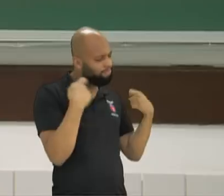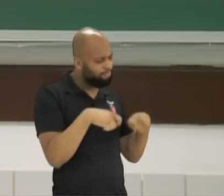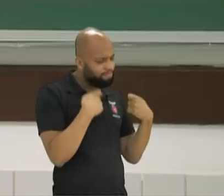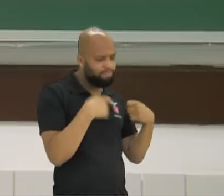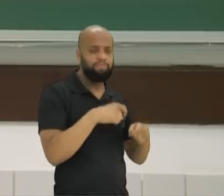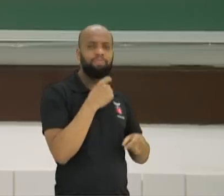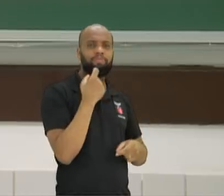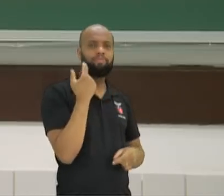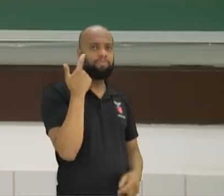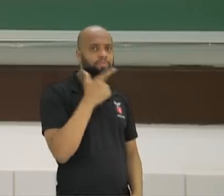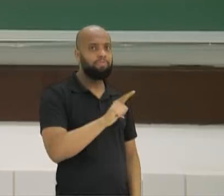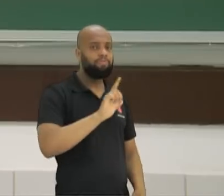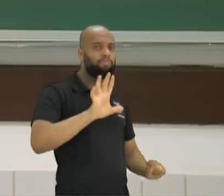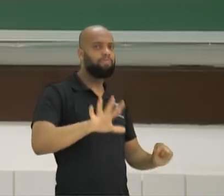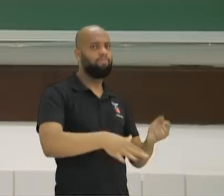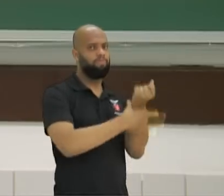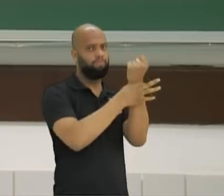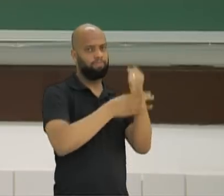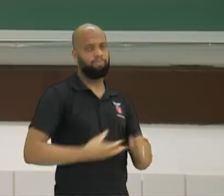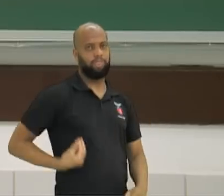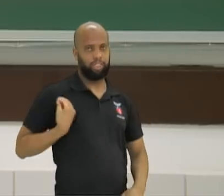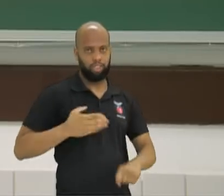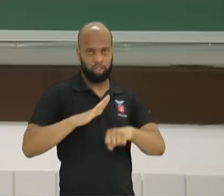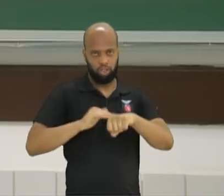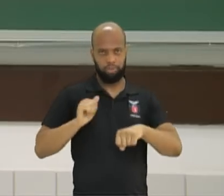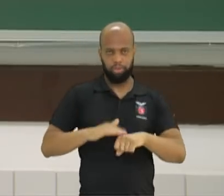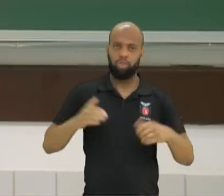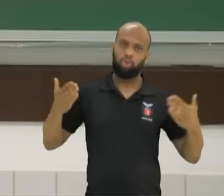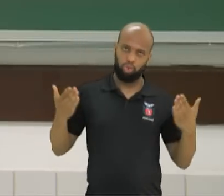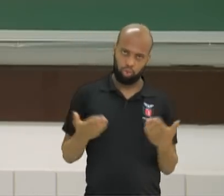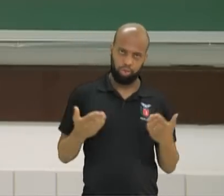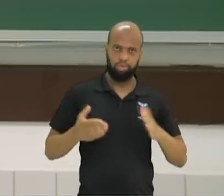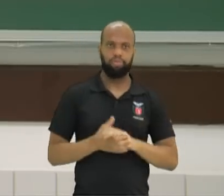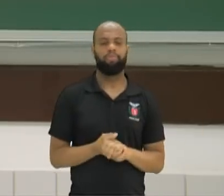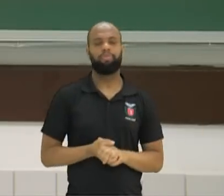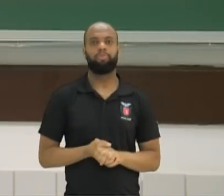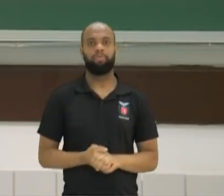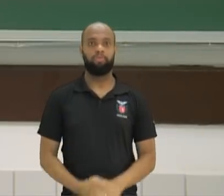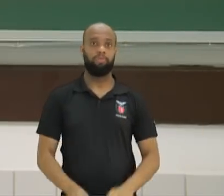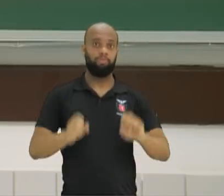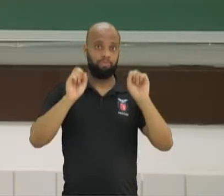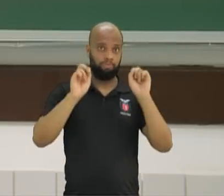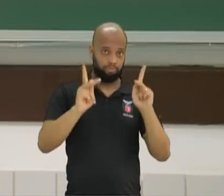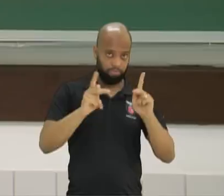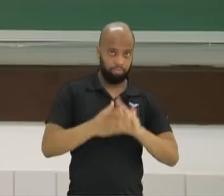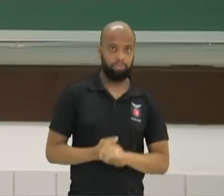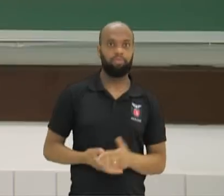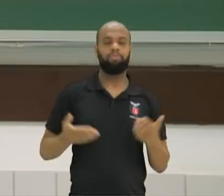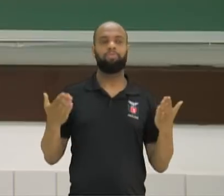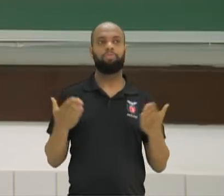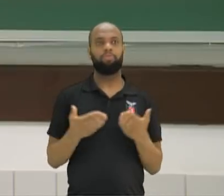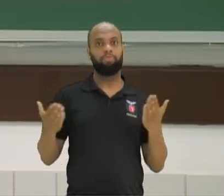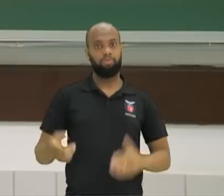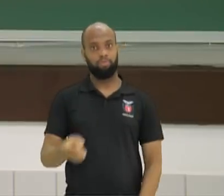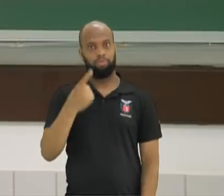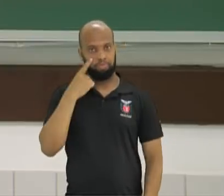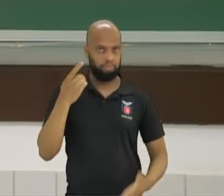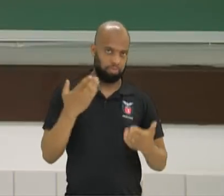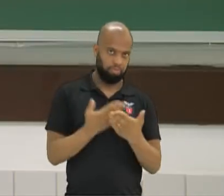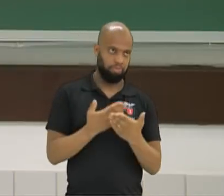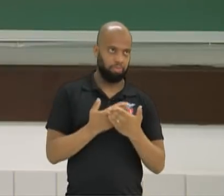essencial para que você garanta sua presença na aula de hoje. Tudo certo? Vamos lá para a nossa aula